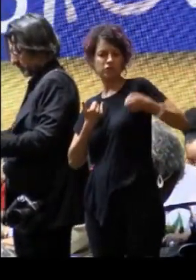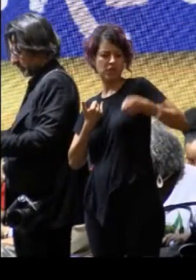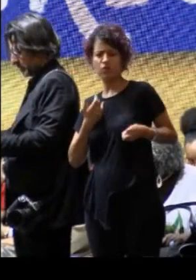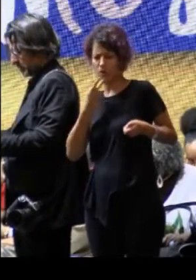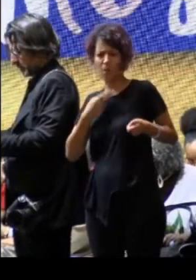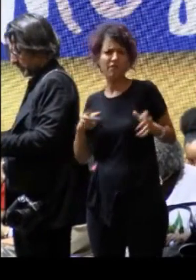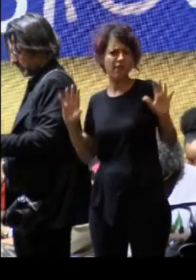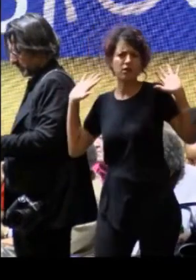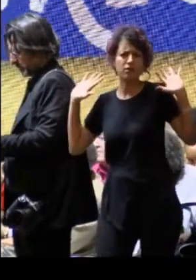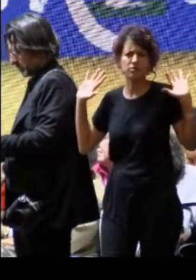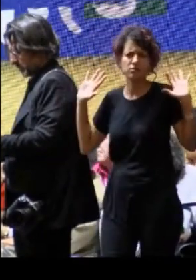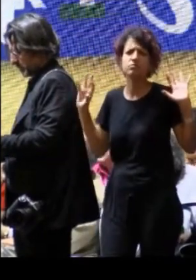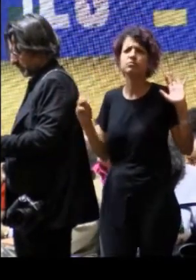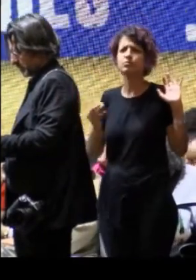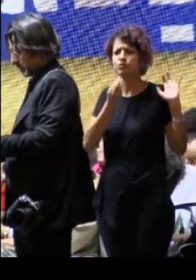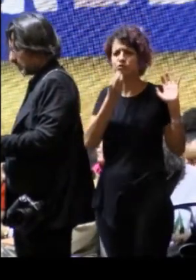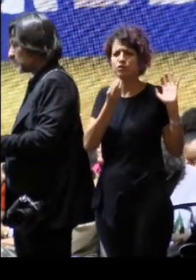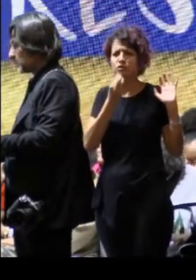Deveríamos ser.